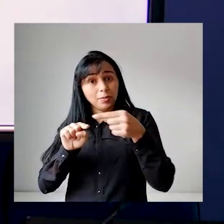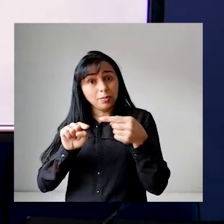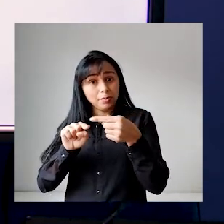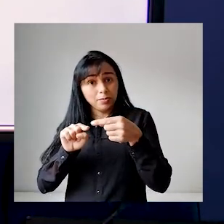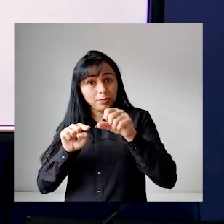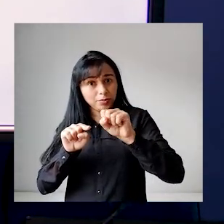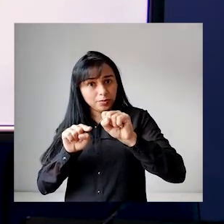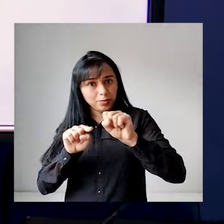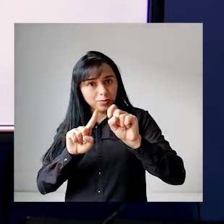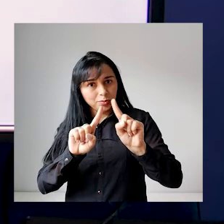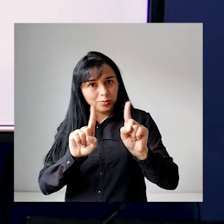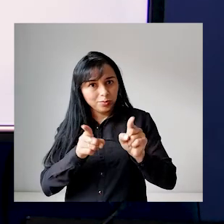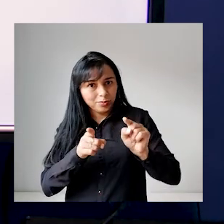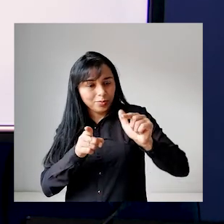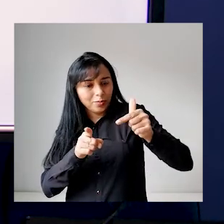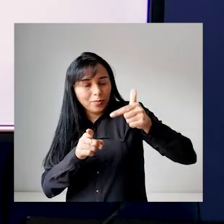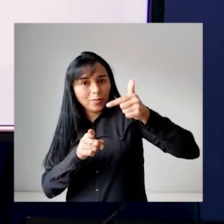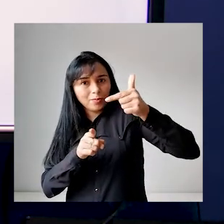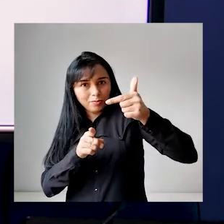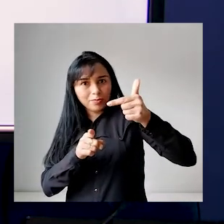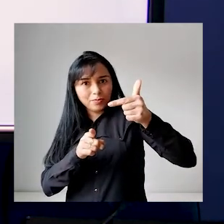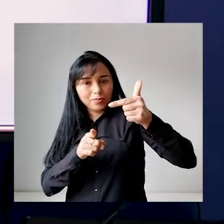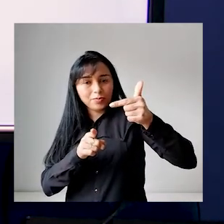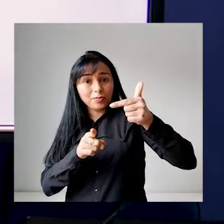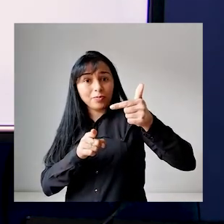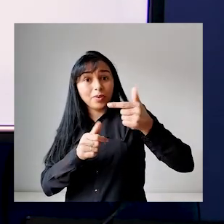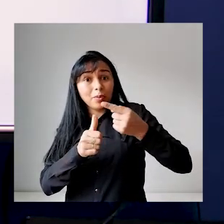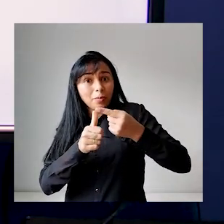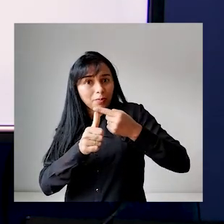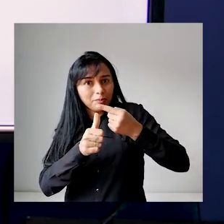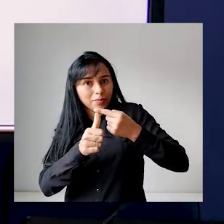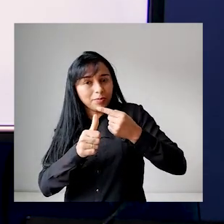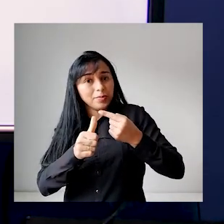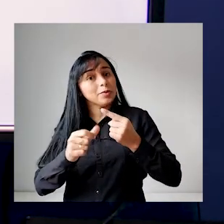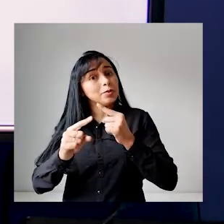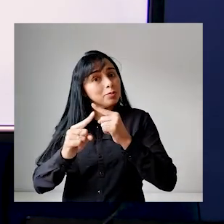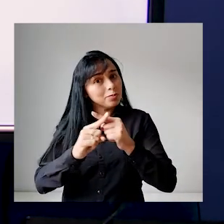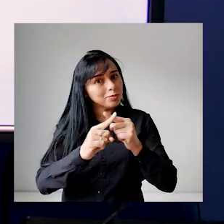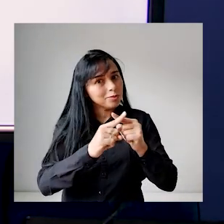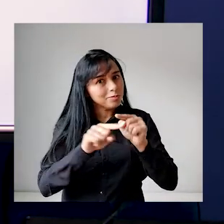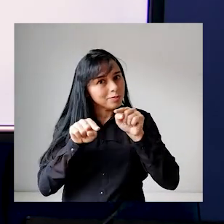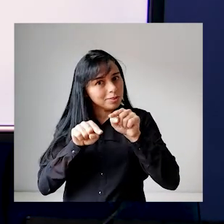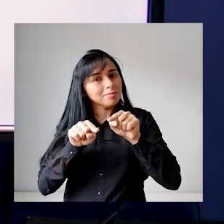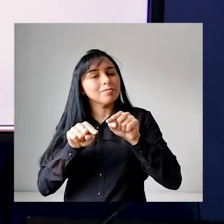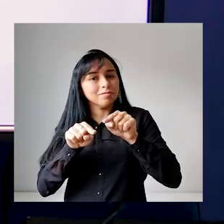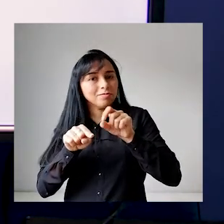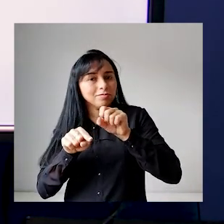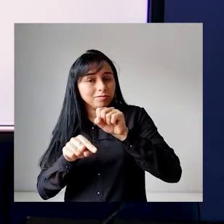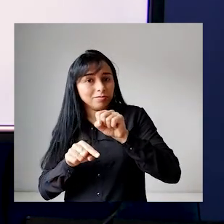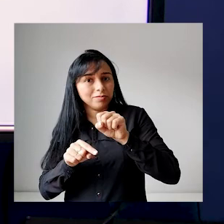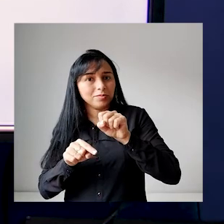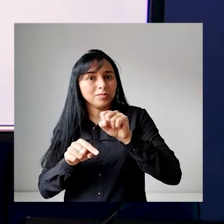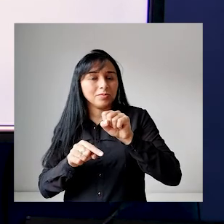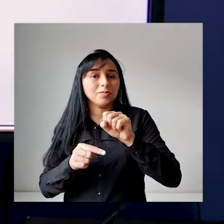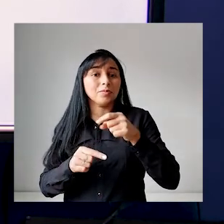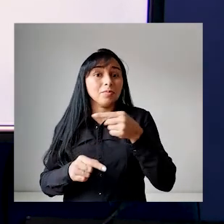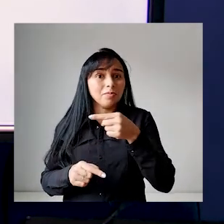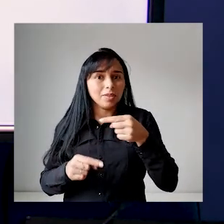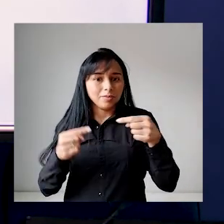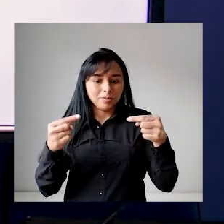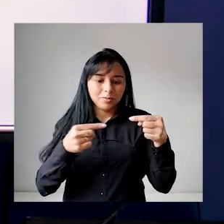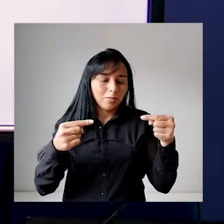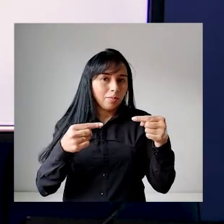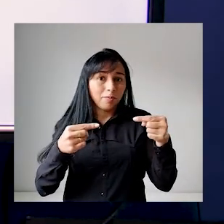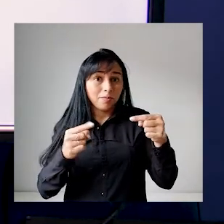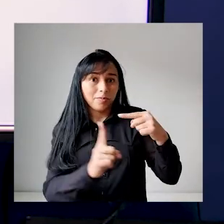eu vou trabalhar esse menos 8 vezes menos 8. Menos que multiplica menos é mais, logo o resultado é positivo, e